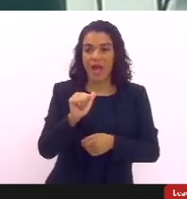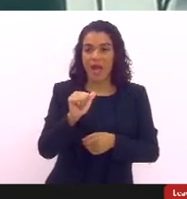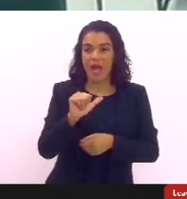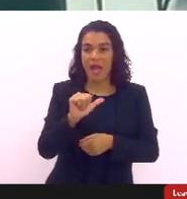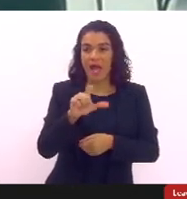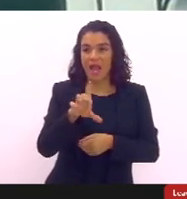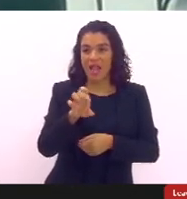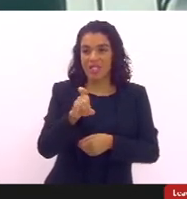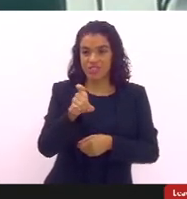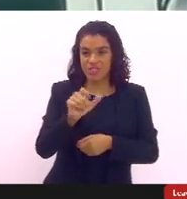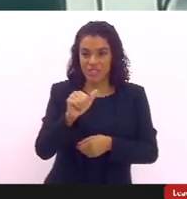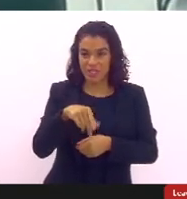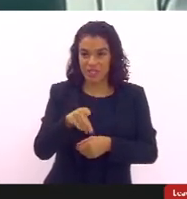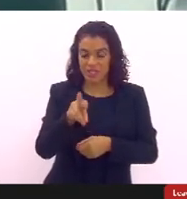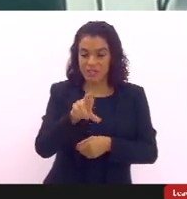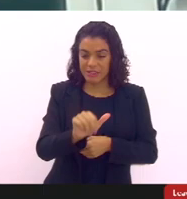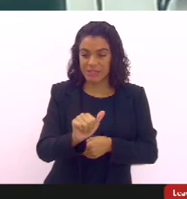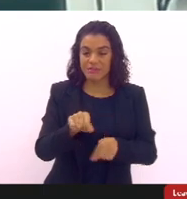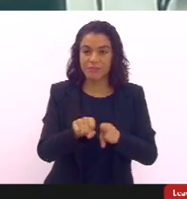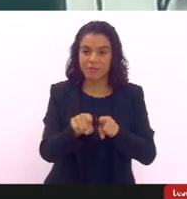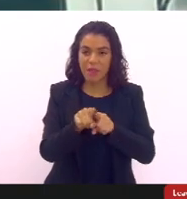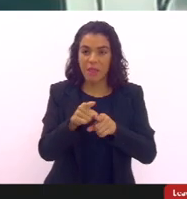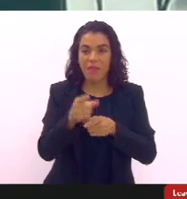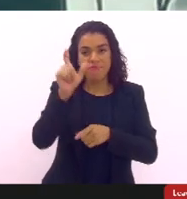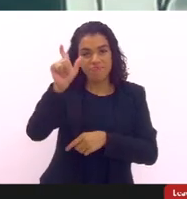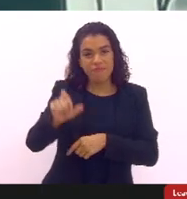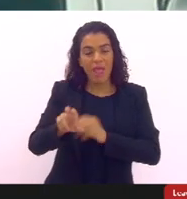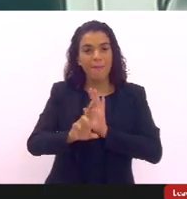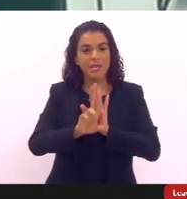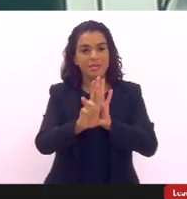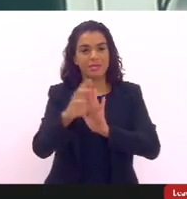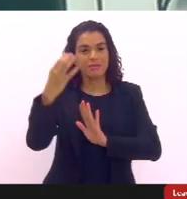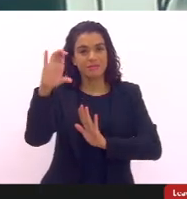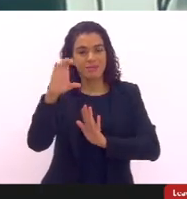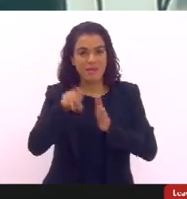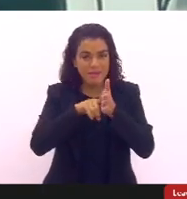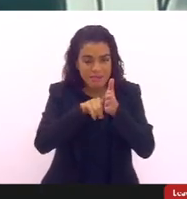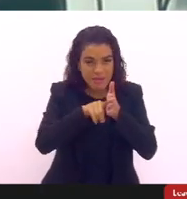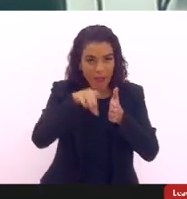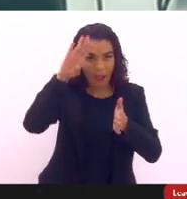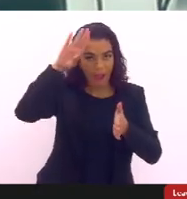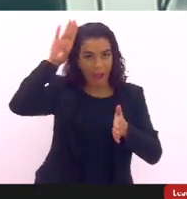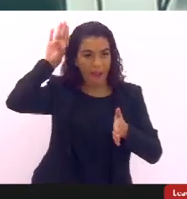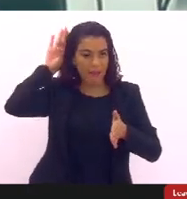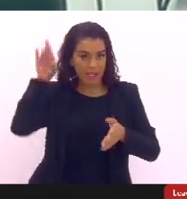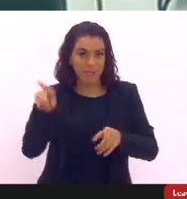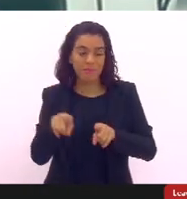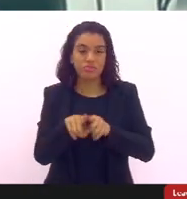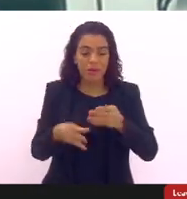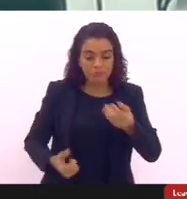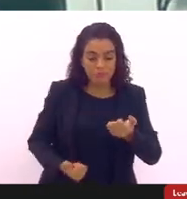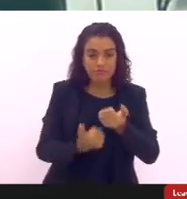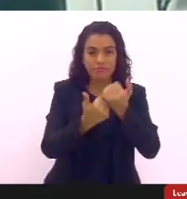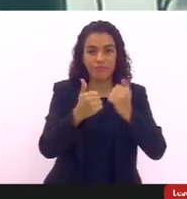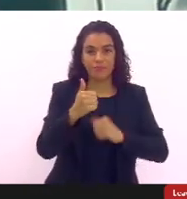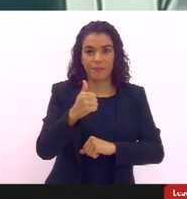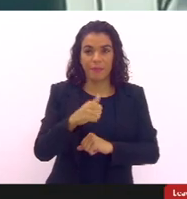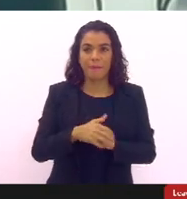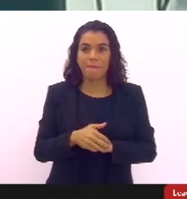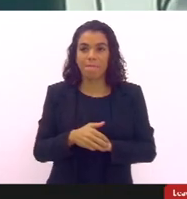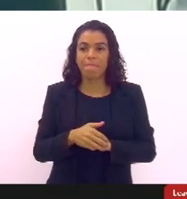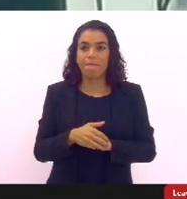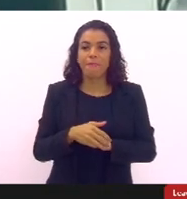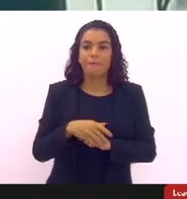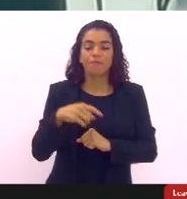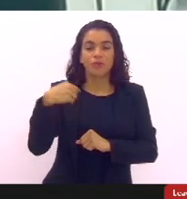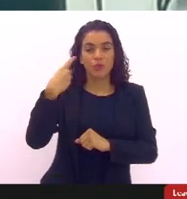com a sua expertise dentro do campo, também é muito importante. Só assim, para dar um reforço, a doutora Alexandre foi